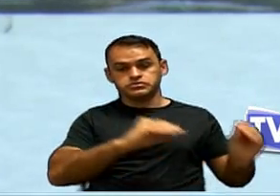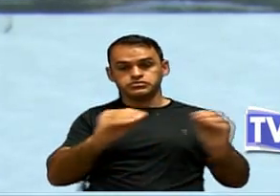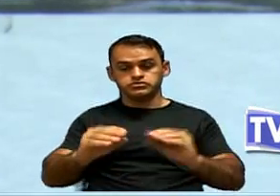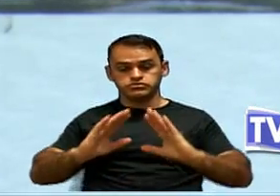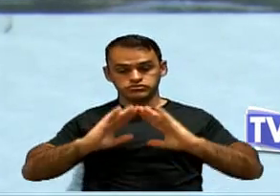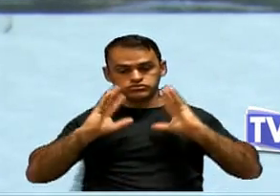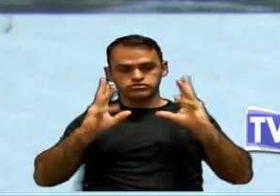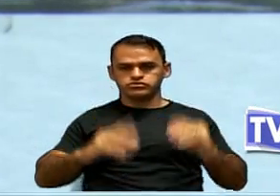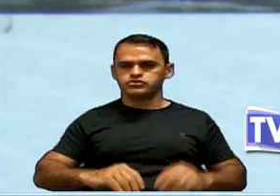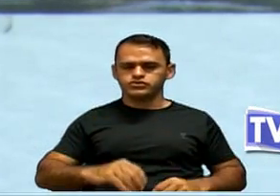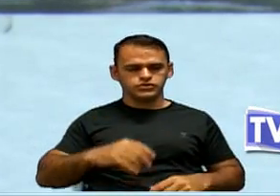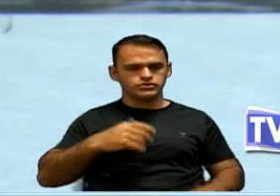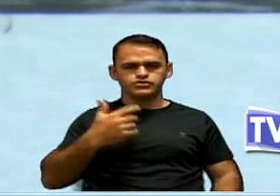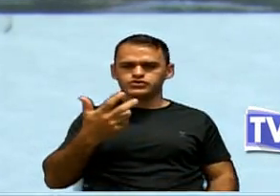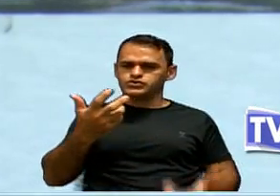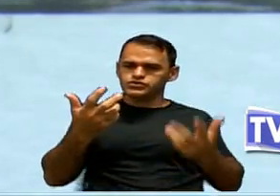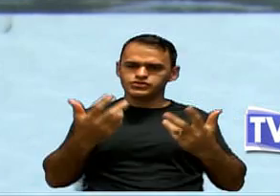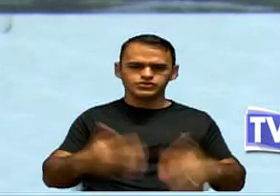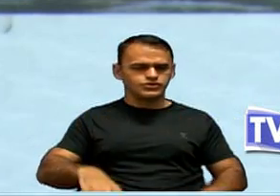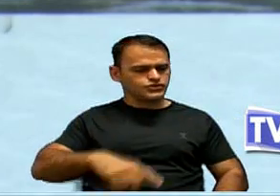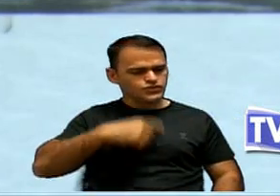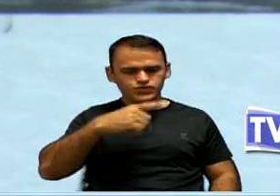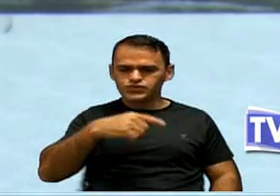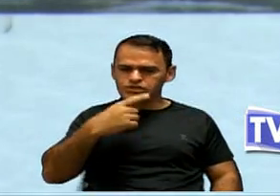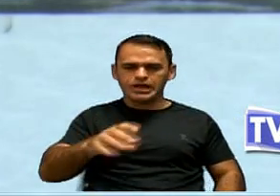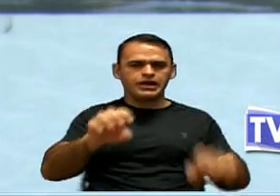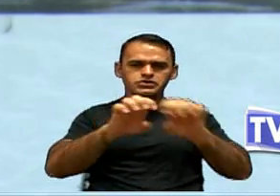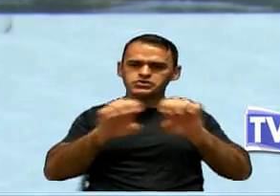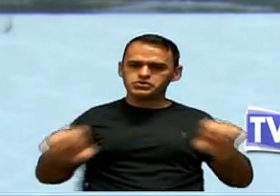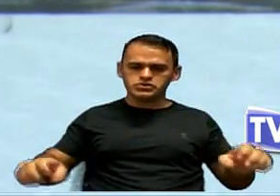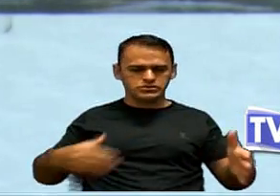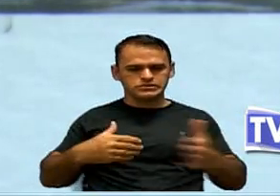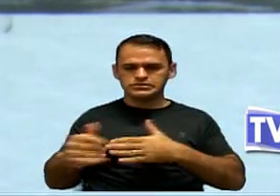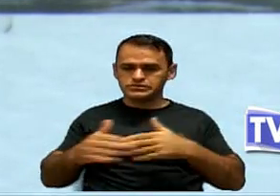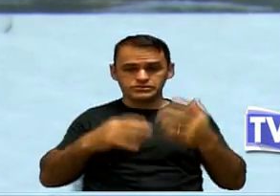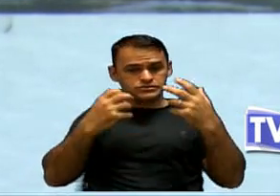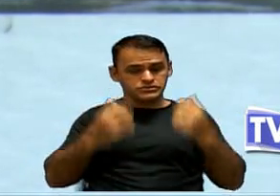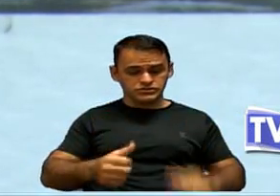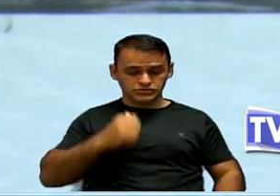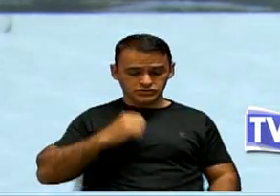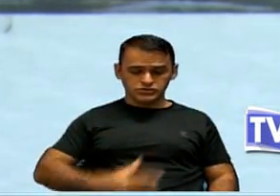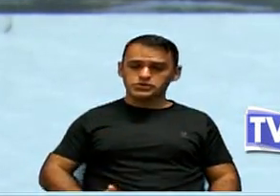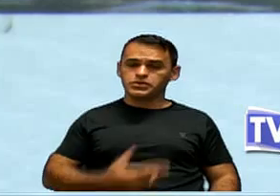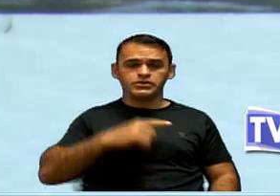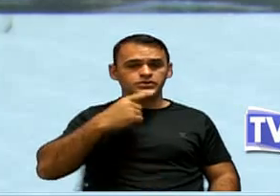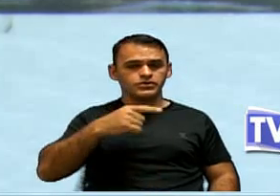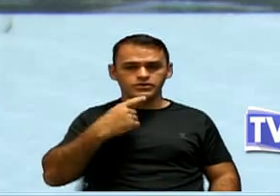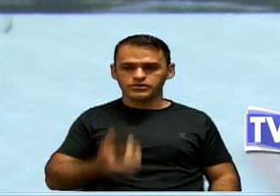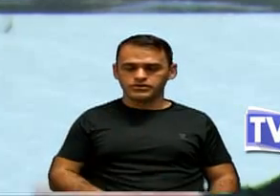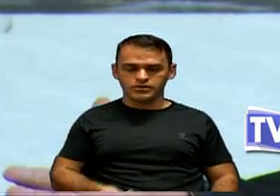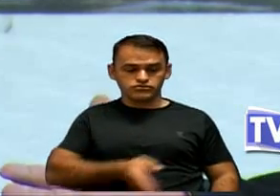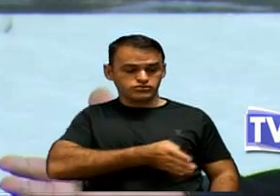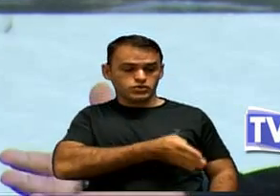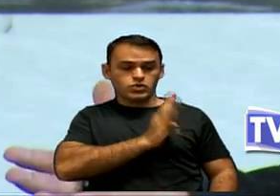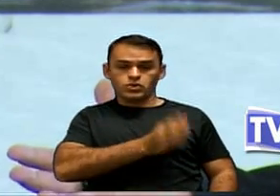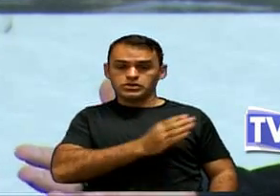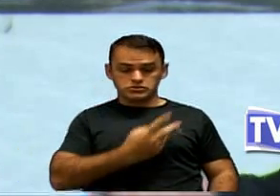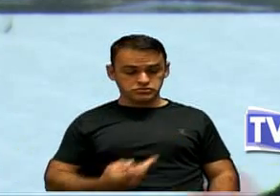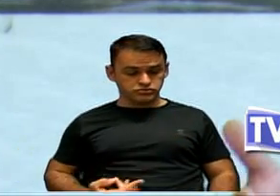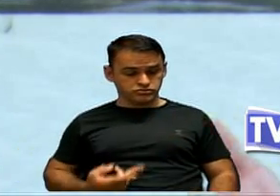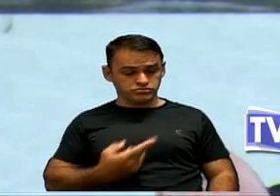Casa. E a Santa Casa não está com toda a estrutura para todo tipo de cirurgia que é necessário. O cateterismo mesmo não faz na Santa